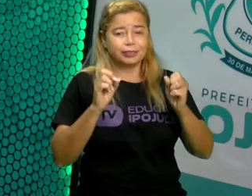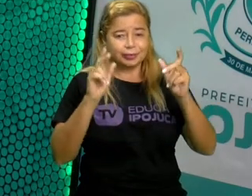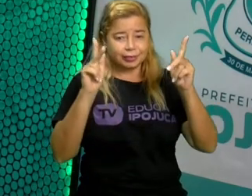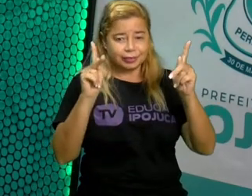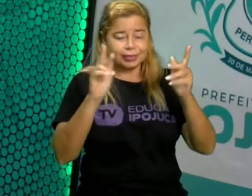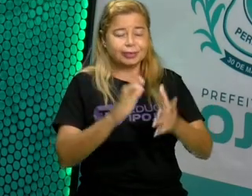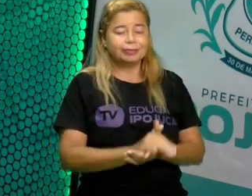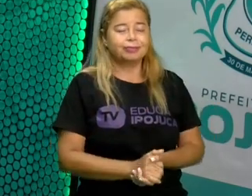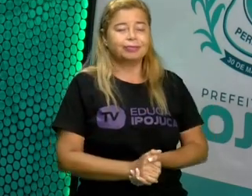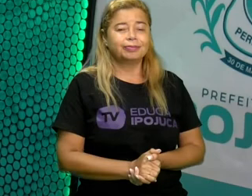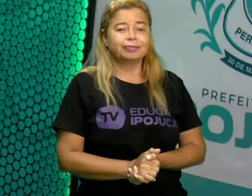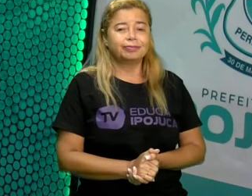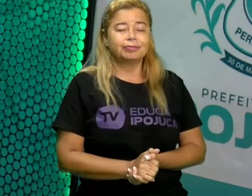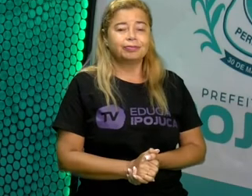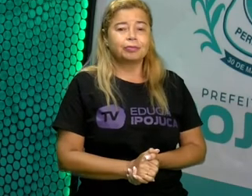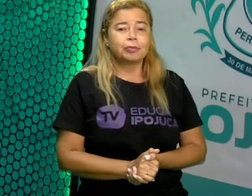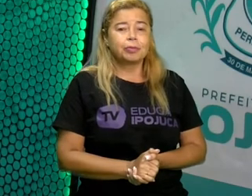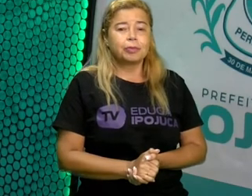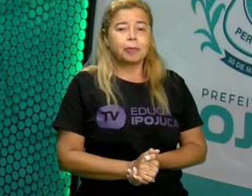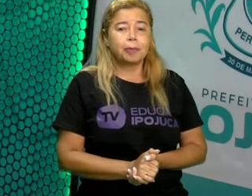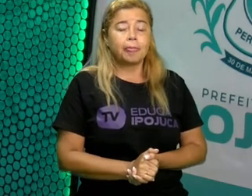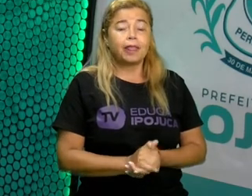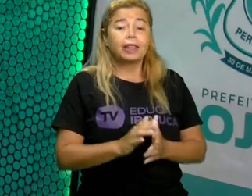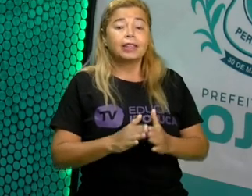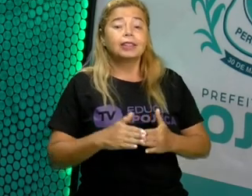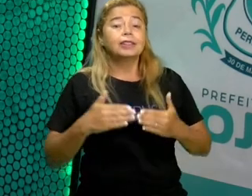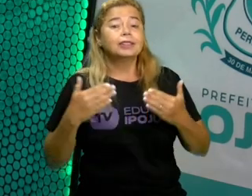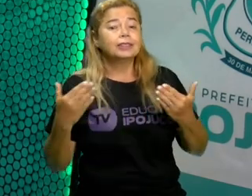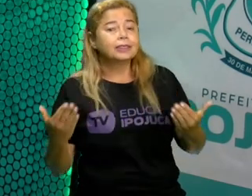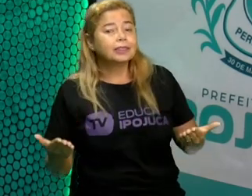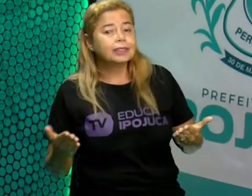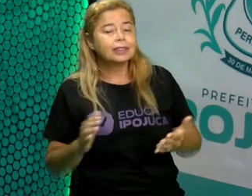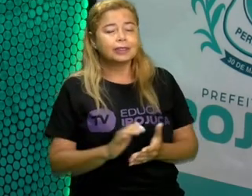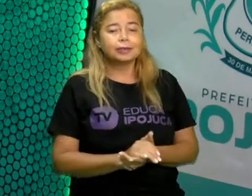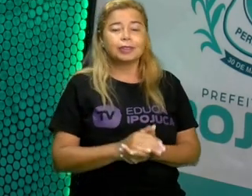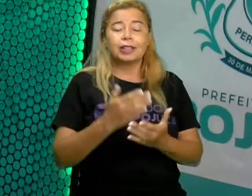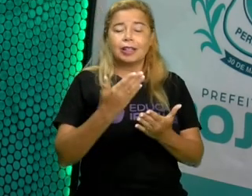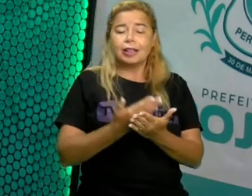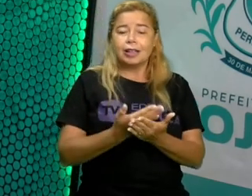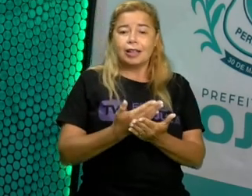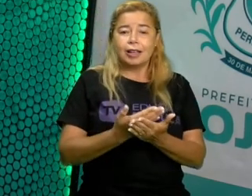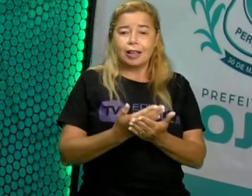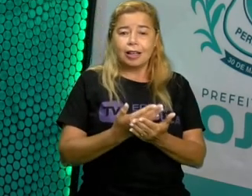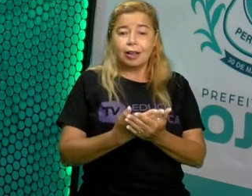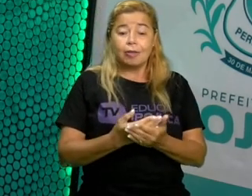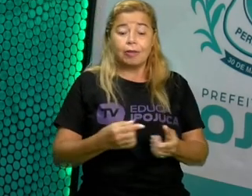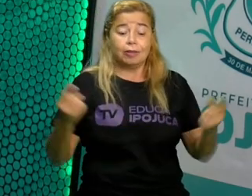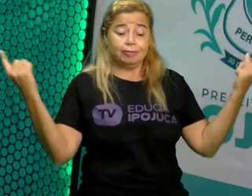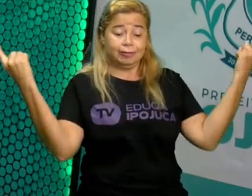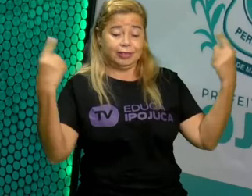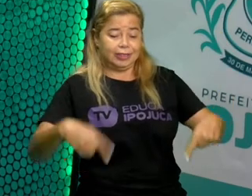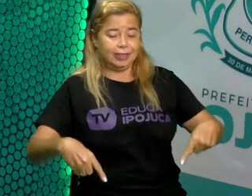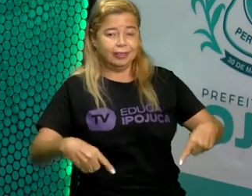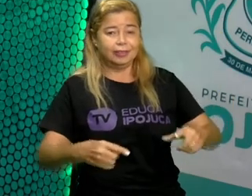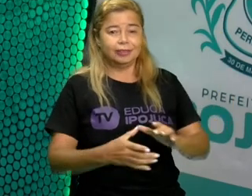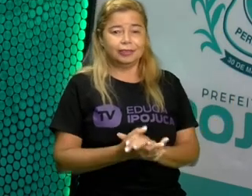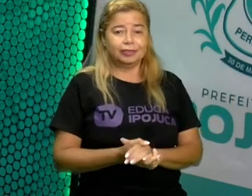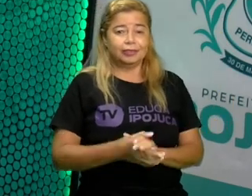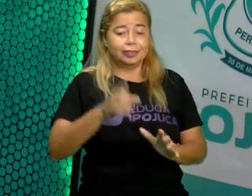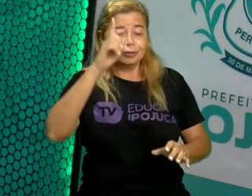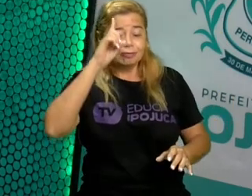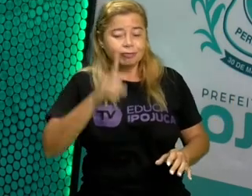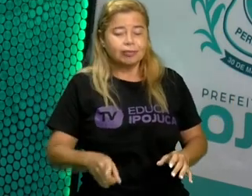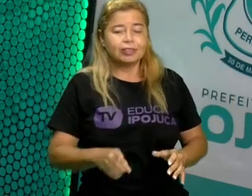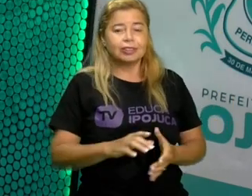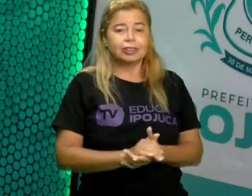então vamos lá e aí a gente conclui a nossa aula de hoje como desafio Bom